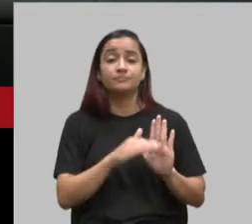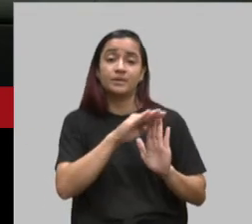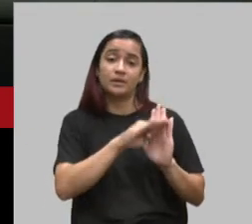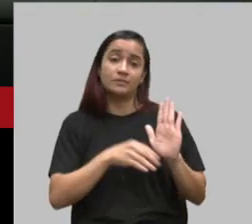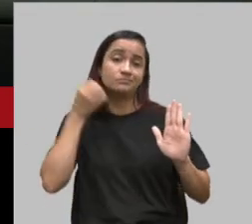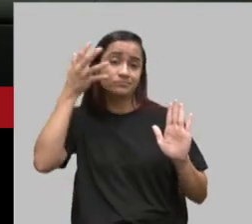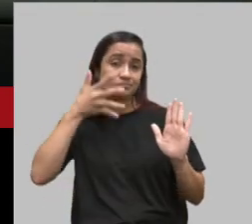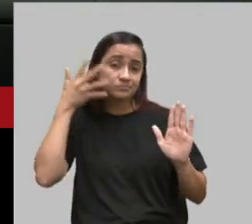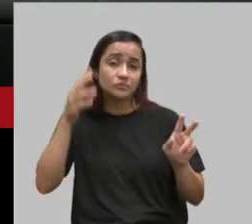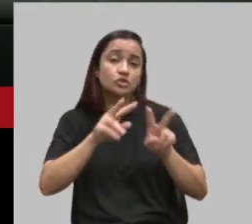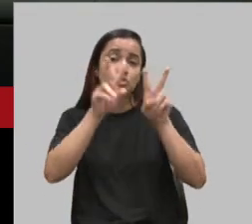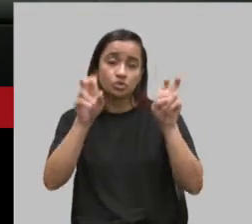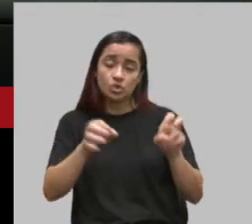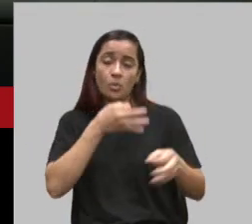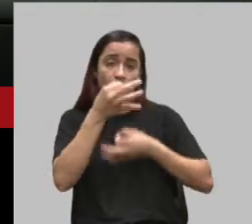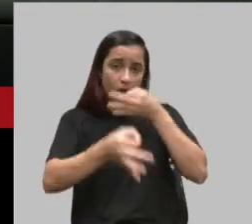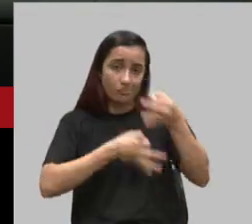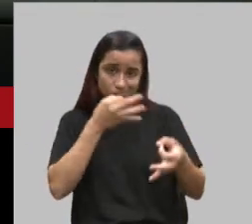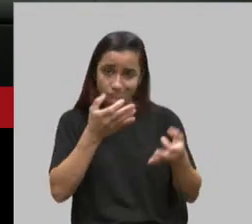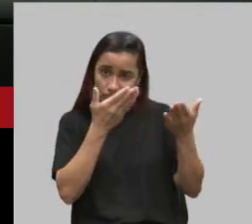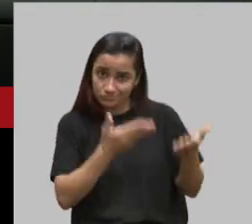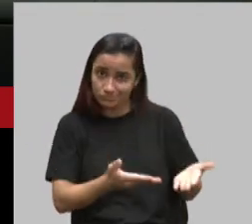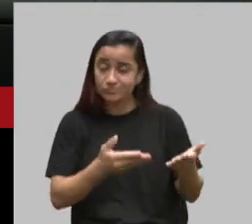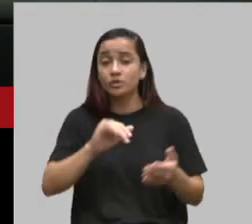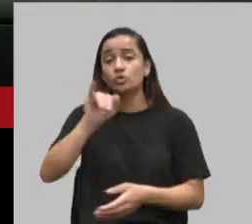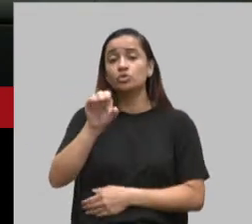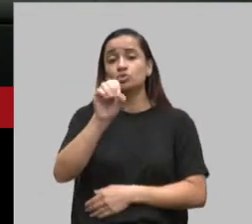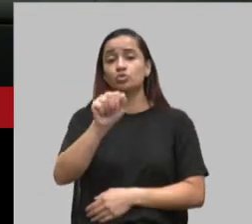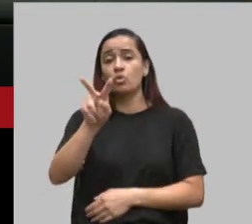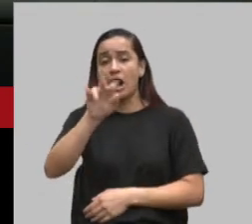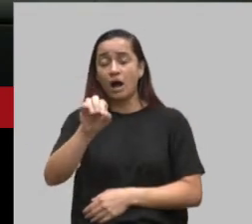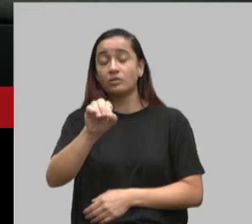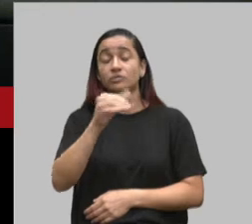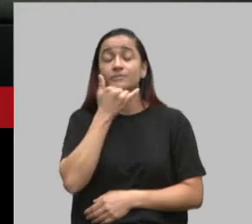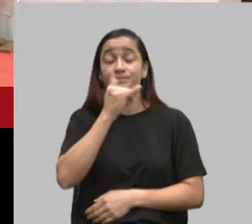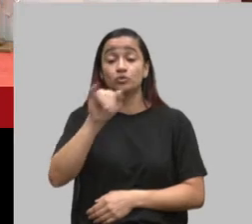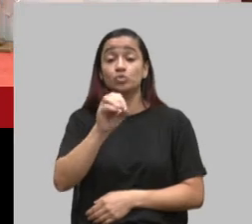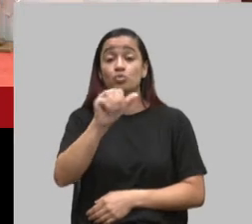sobre a proposta um João Victor Oliveira de Souza